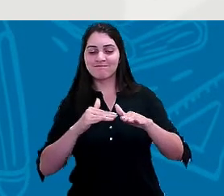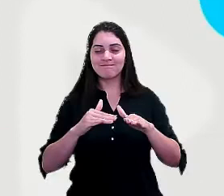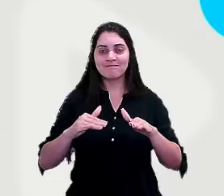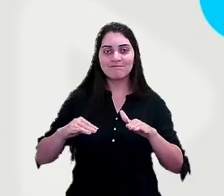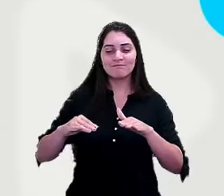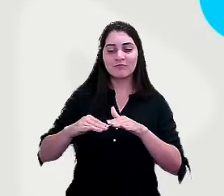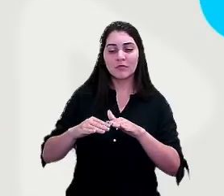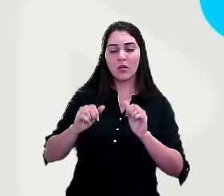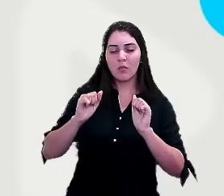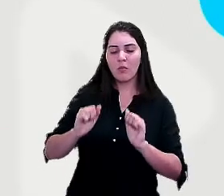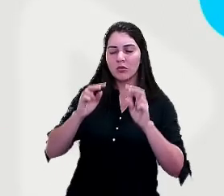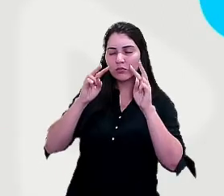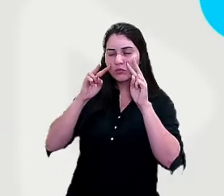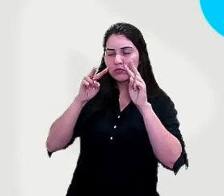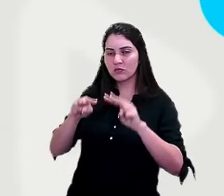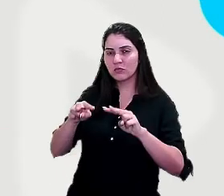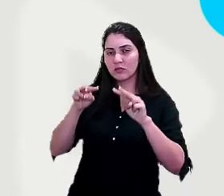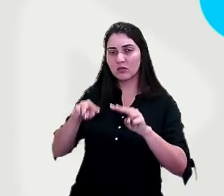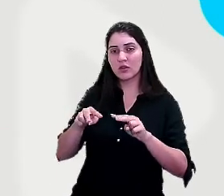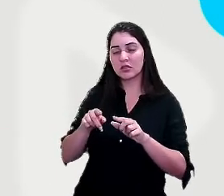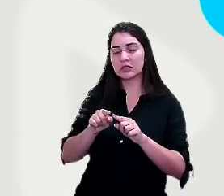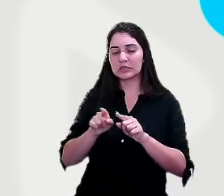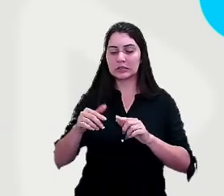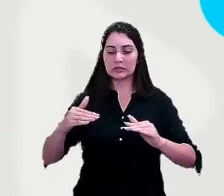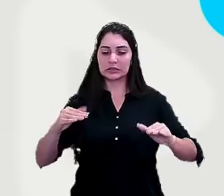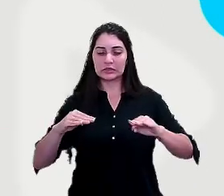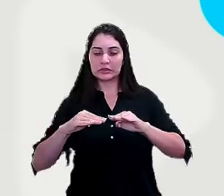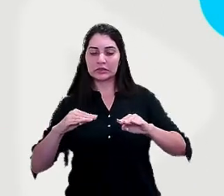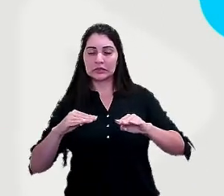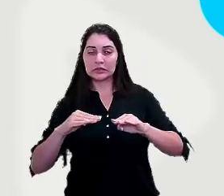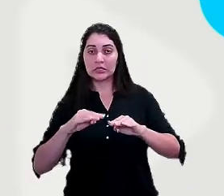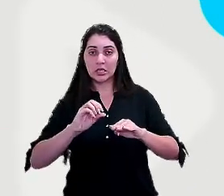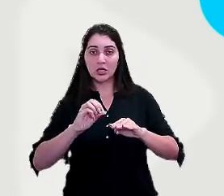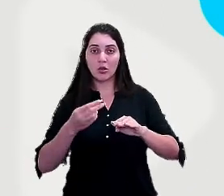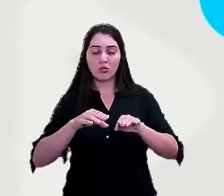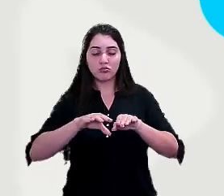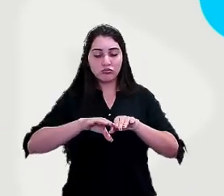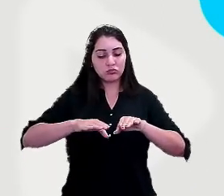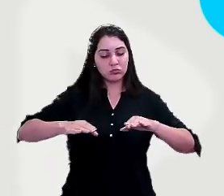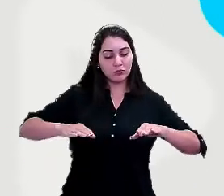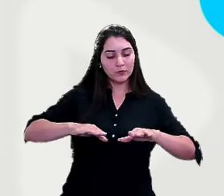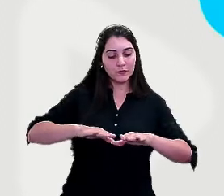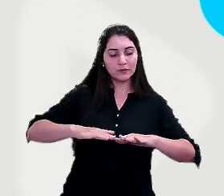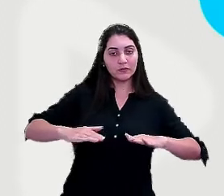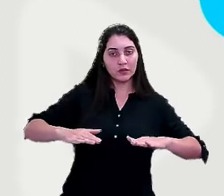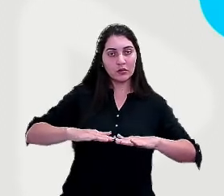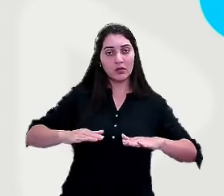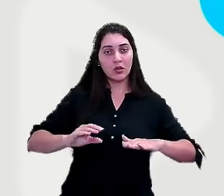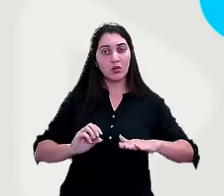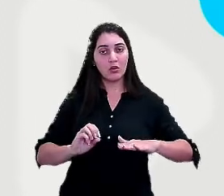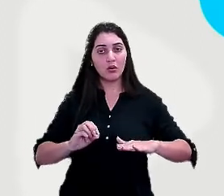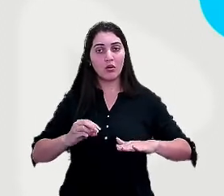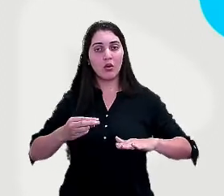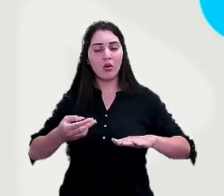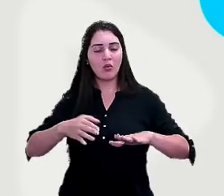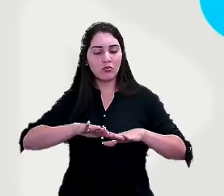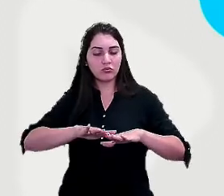observar nas setas apontando uma para a outra, ou elas estão se afastando, né? Ou então elas se